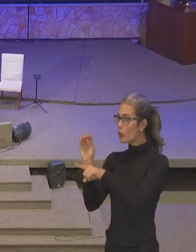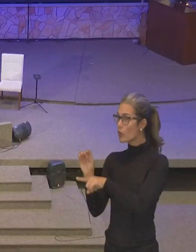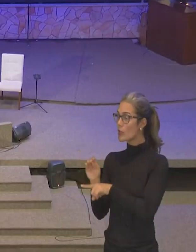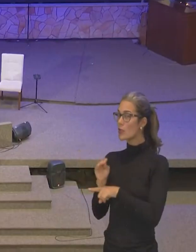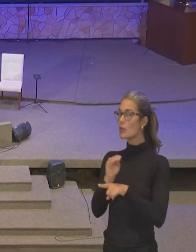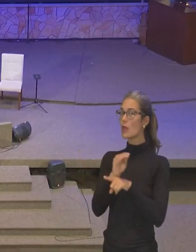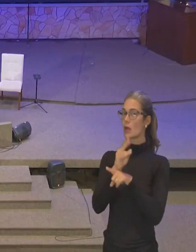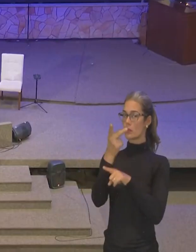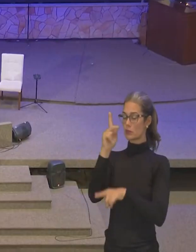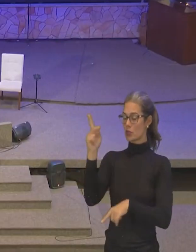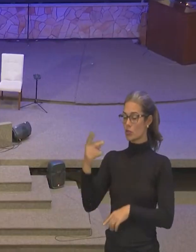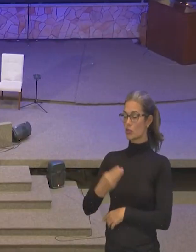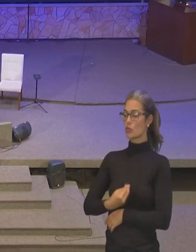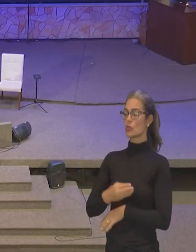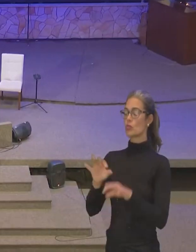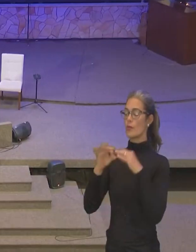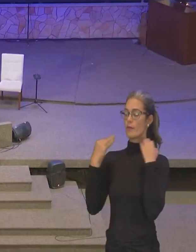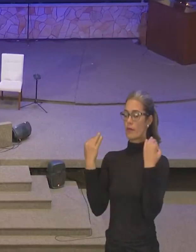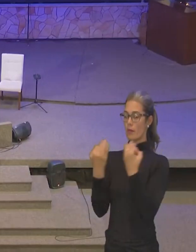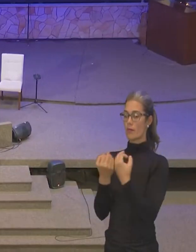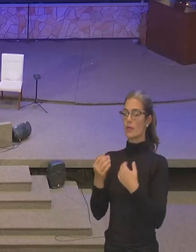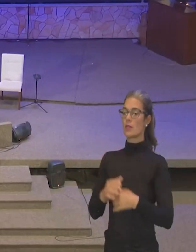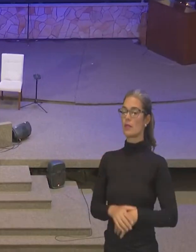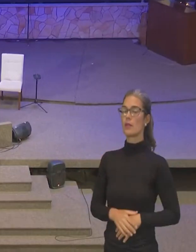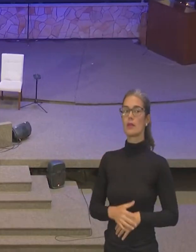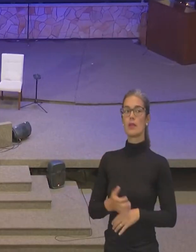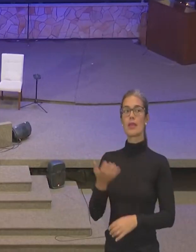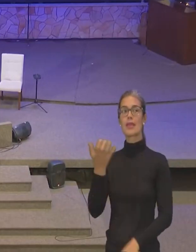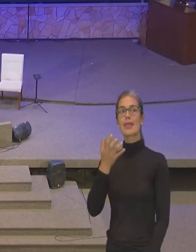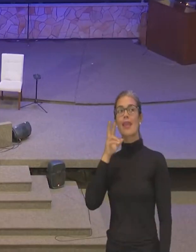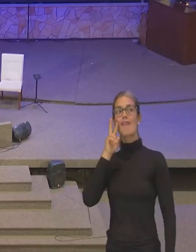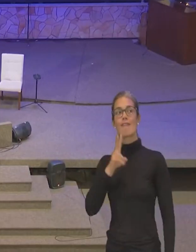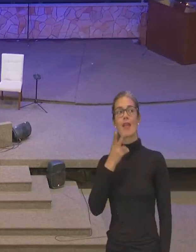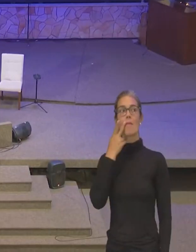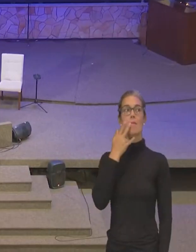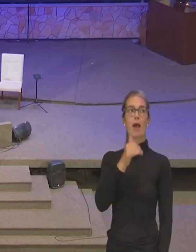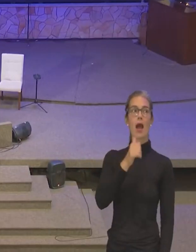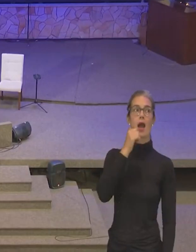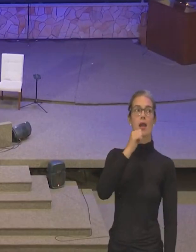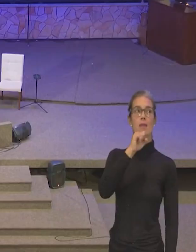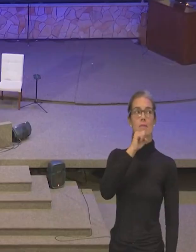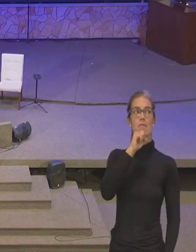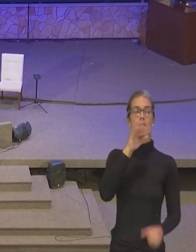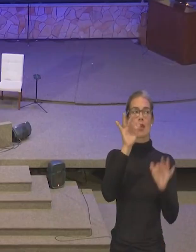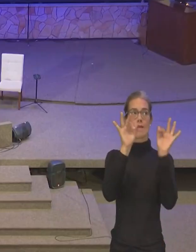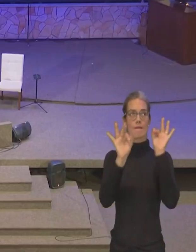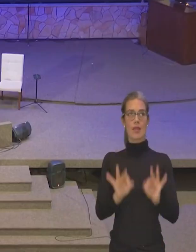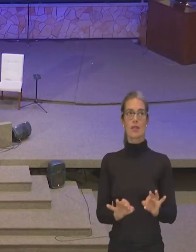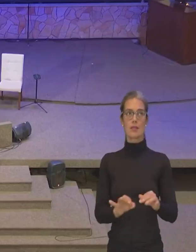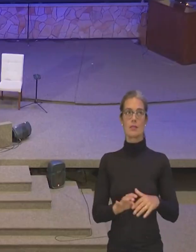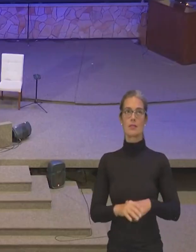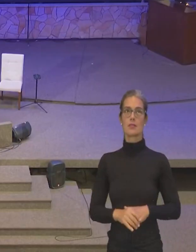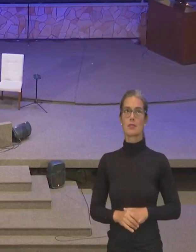detalhes, que quer ver o pai e a mãe felizes.